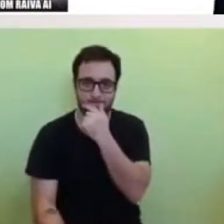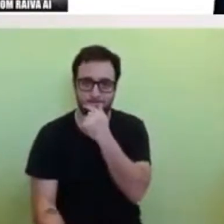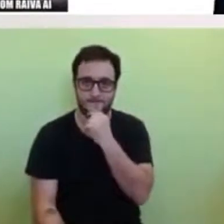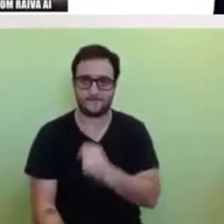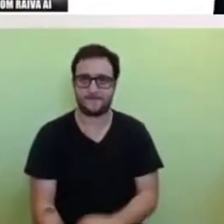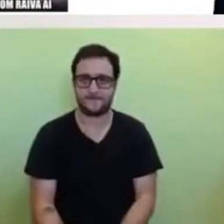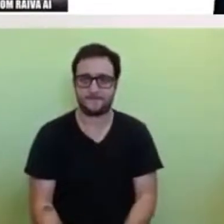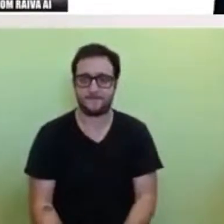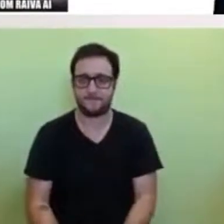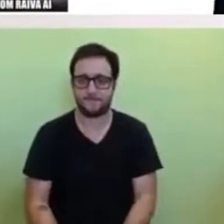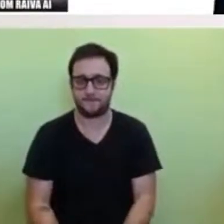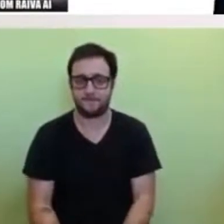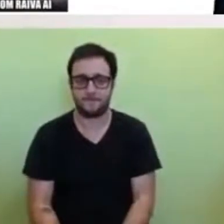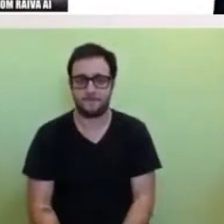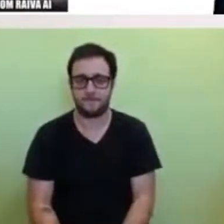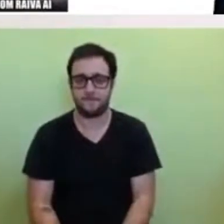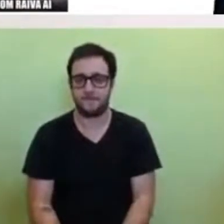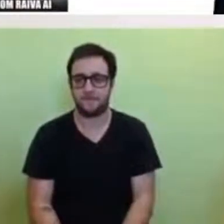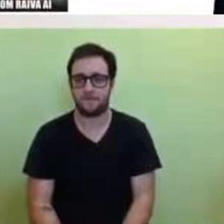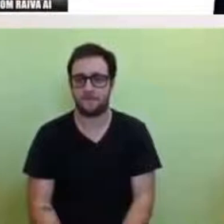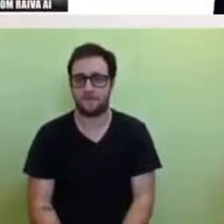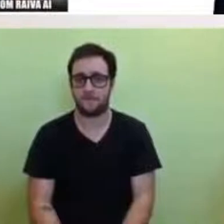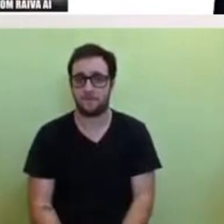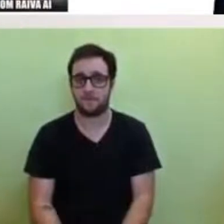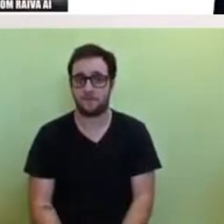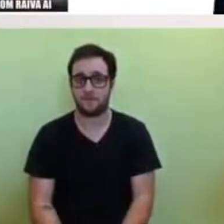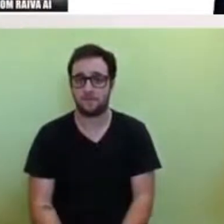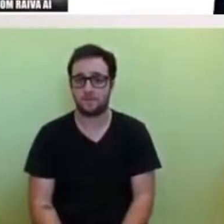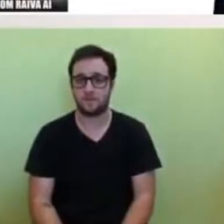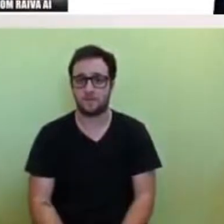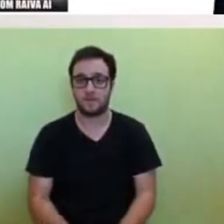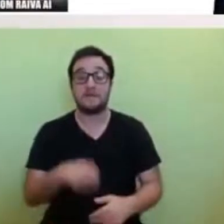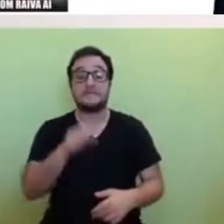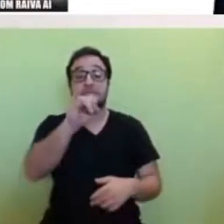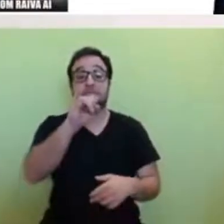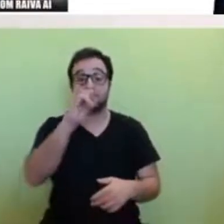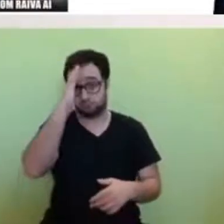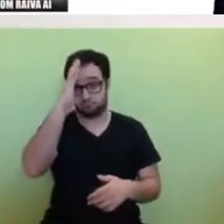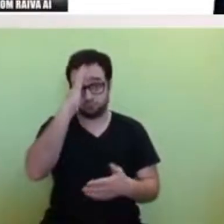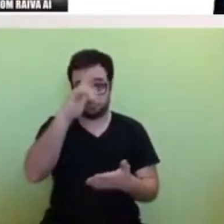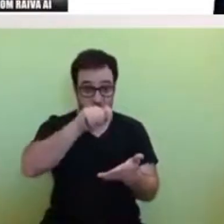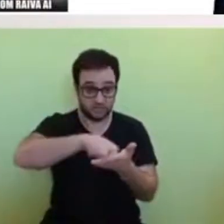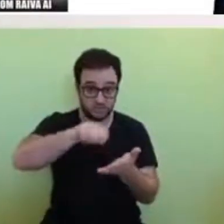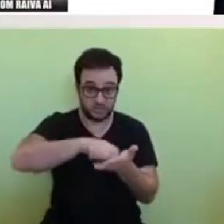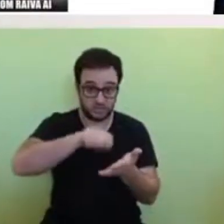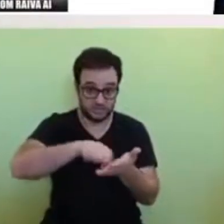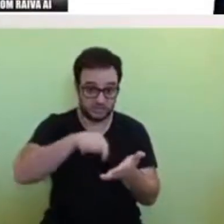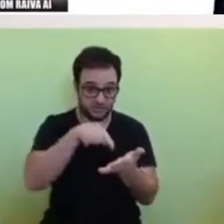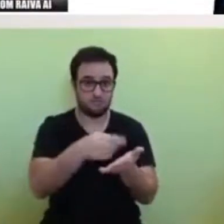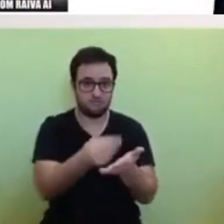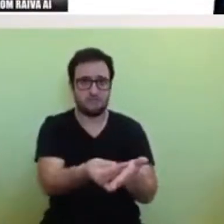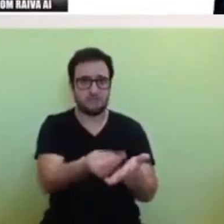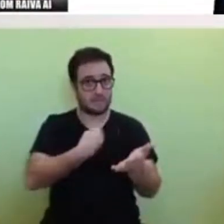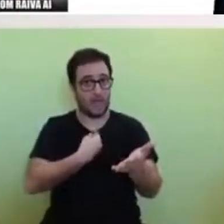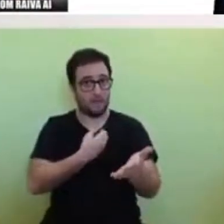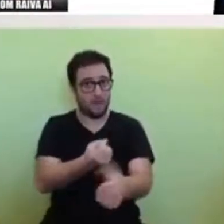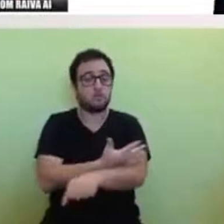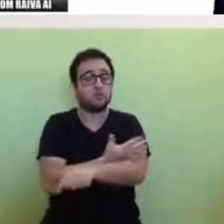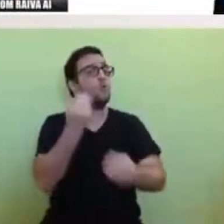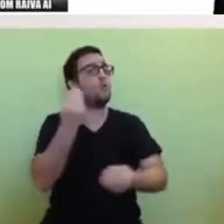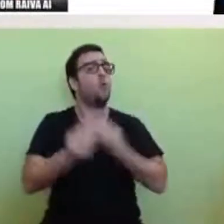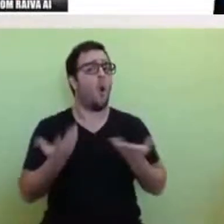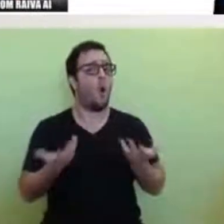a escrita, ela até pode passar emoção se você usar alguns mecanismos para isso, algumas estratégias. Por exemplo,